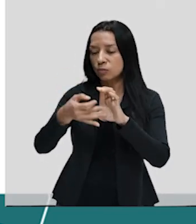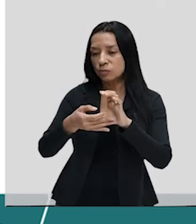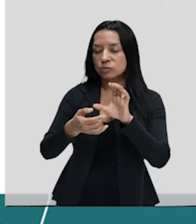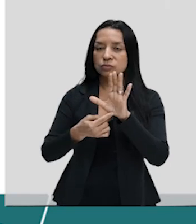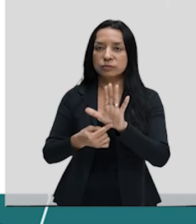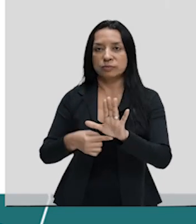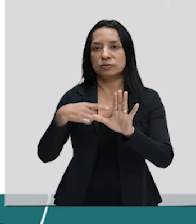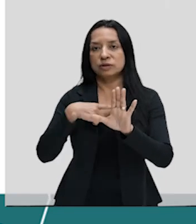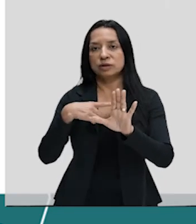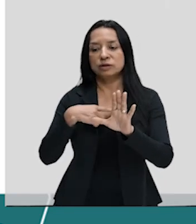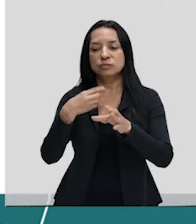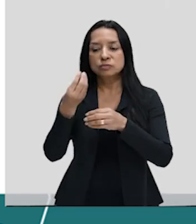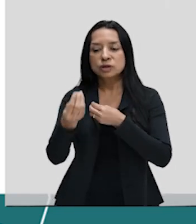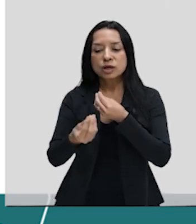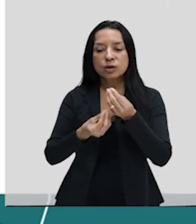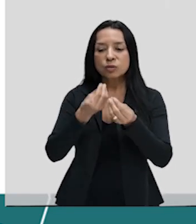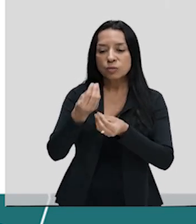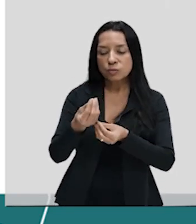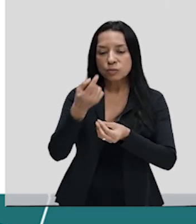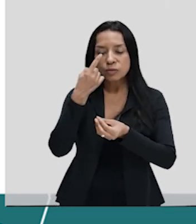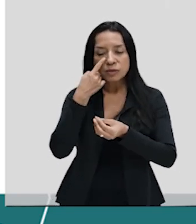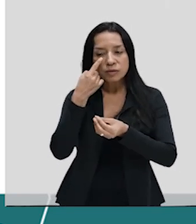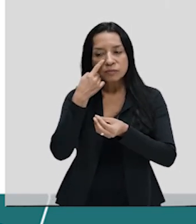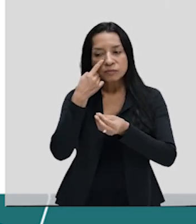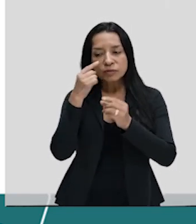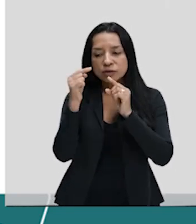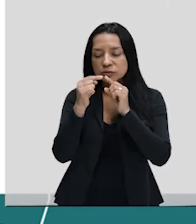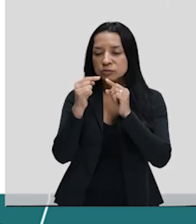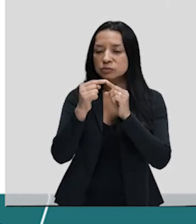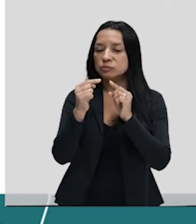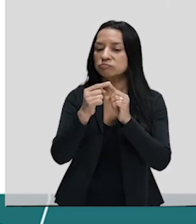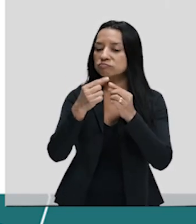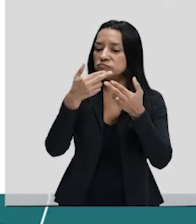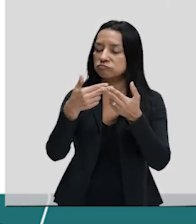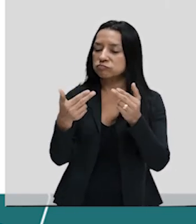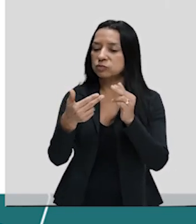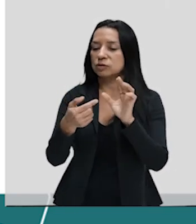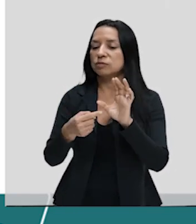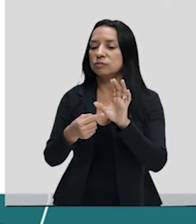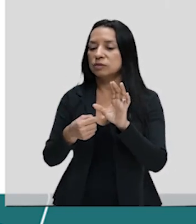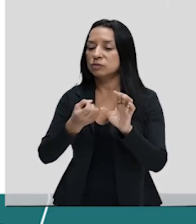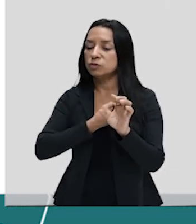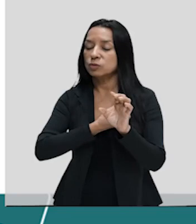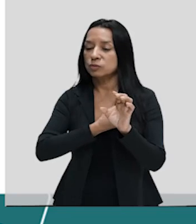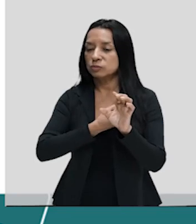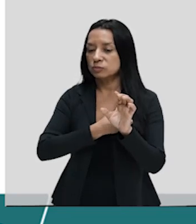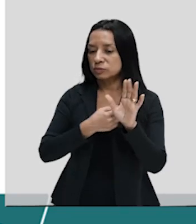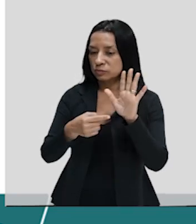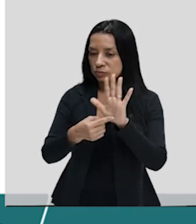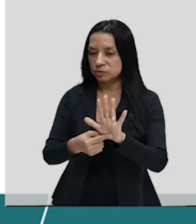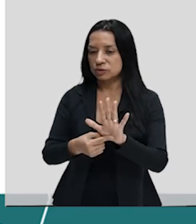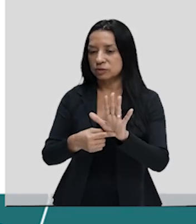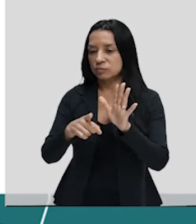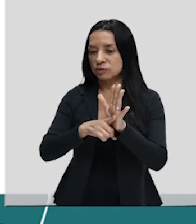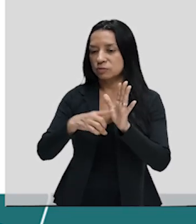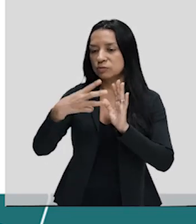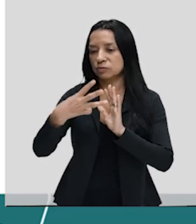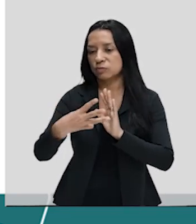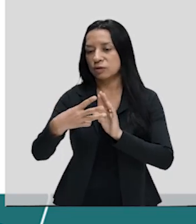uma condição e a gente vai analisar de acordo com os elementos lá que foram dados, o -4, 1/3, 3